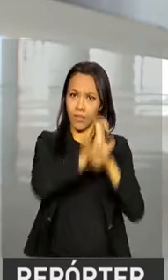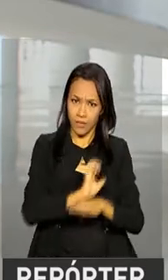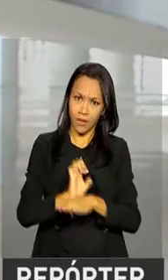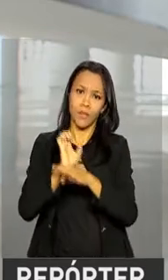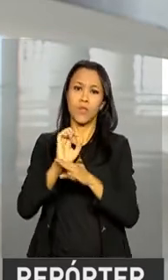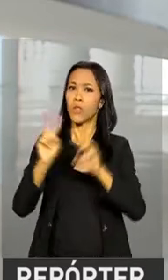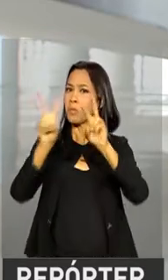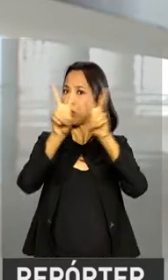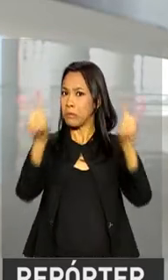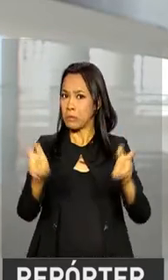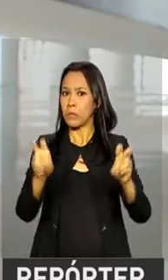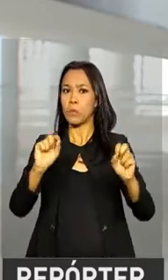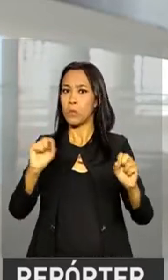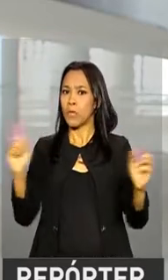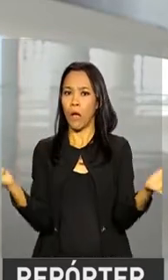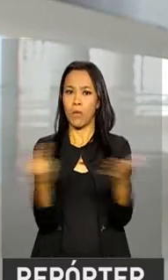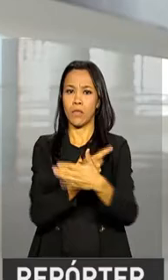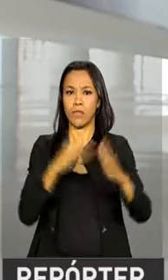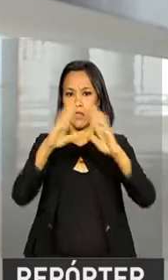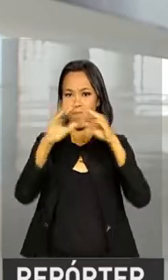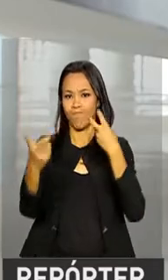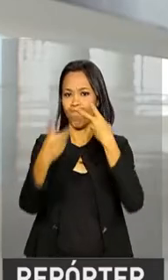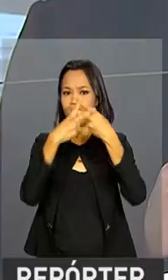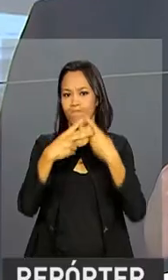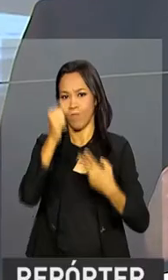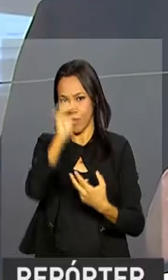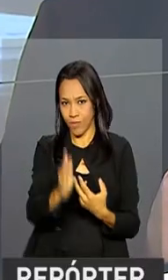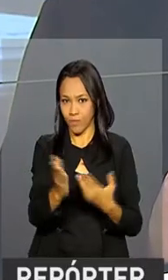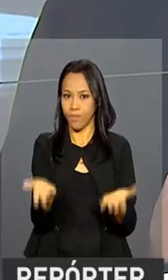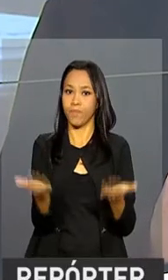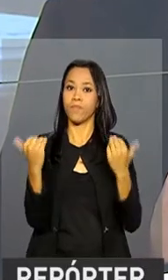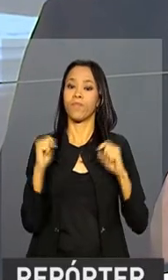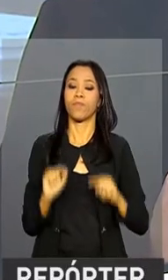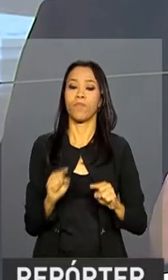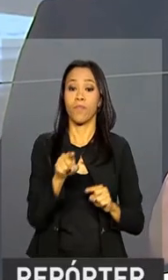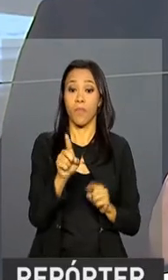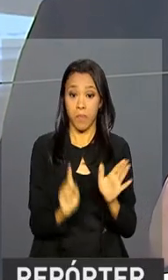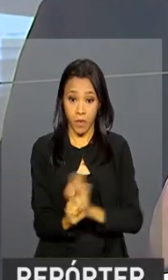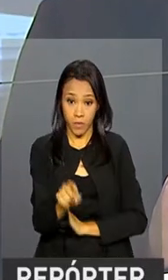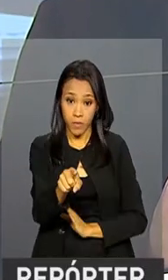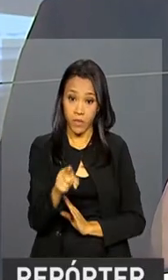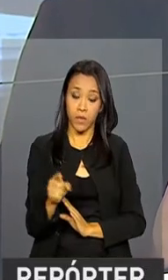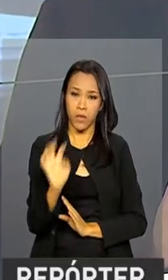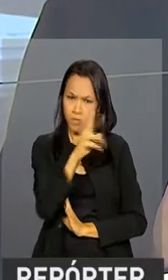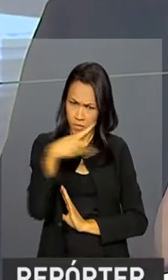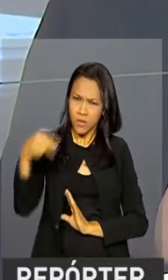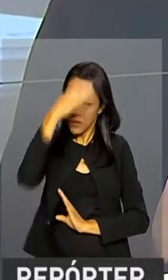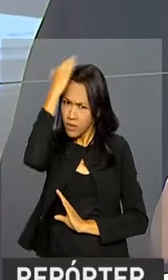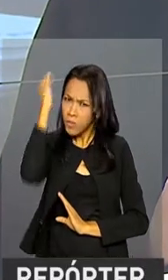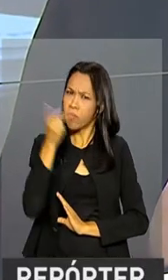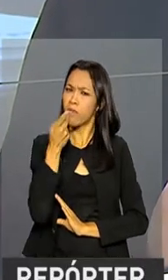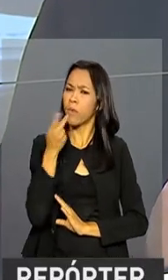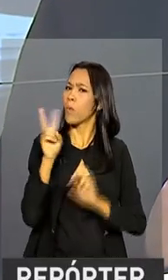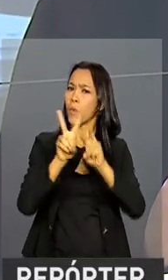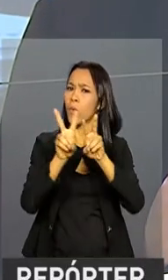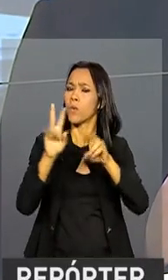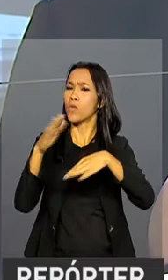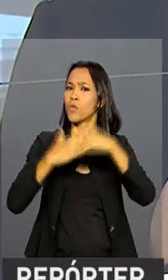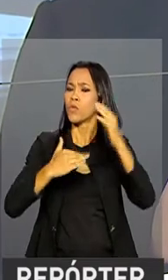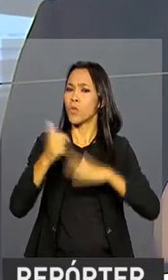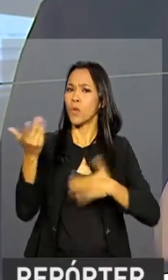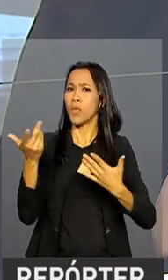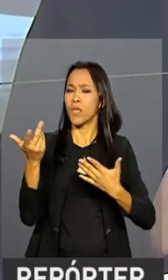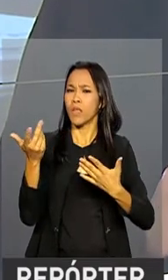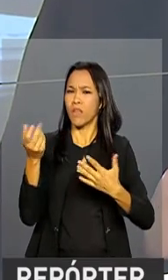dos presídios no país leandra com você agora passar o presidente michel temer falou sobre geração de emprego não é